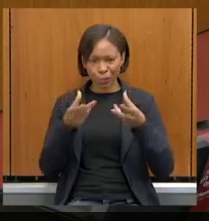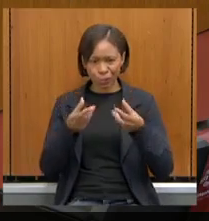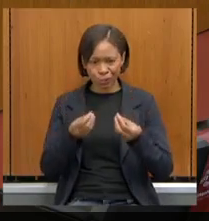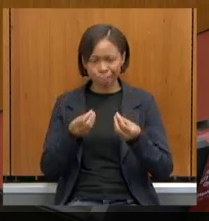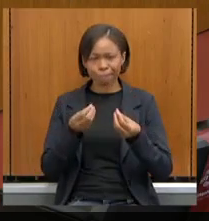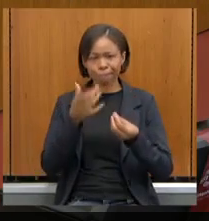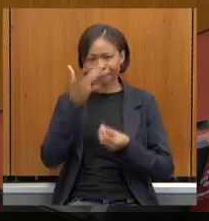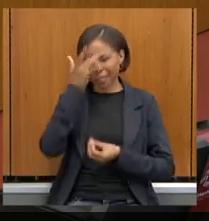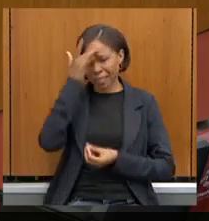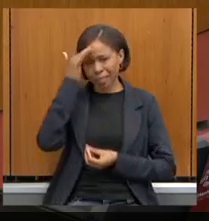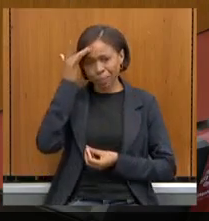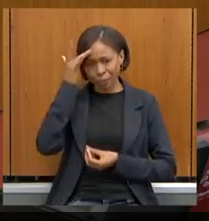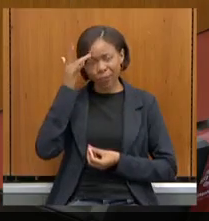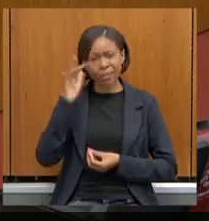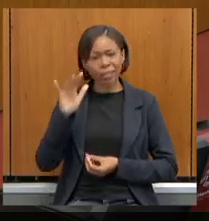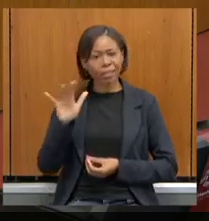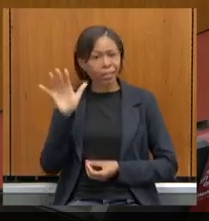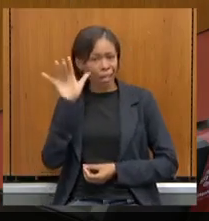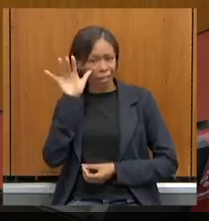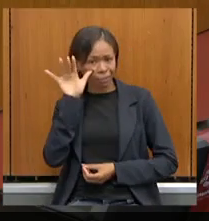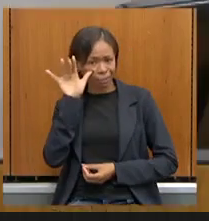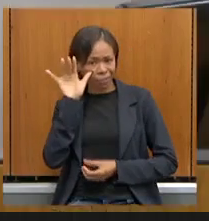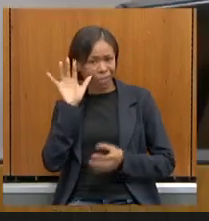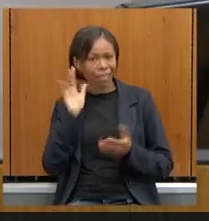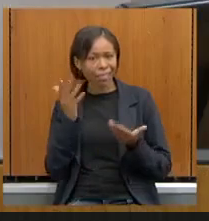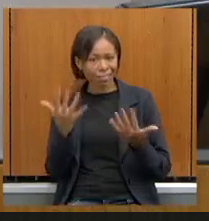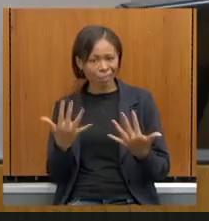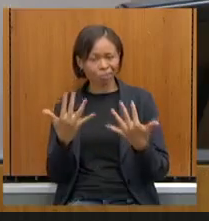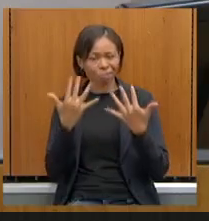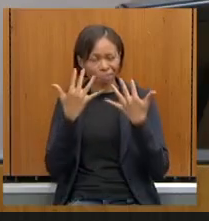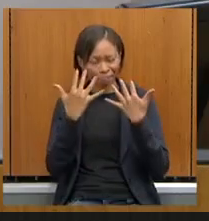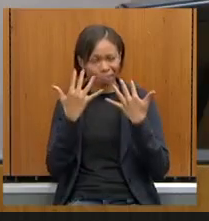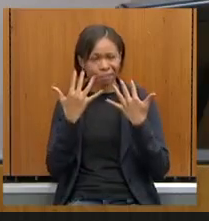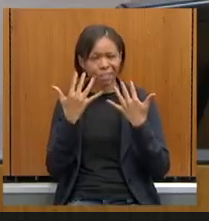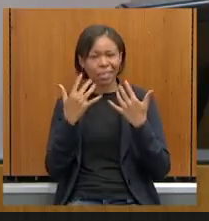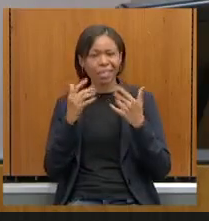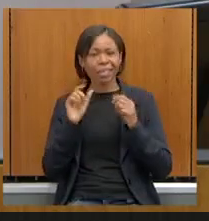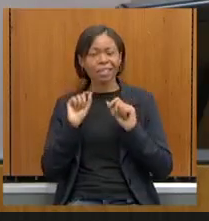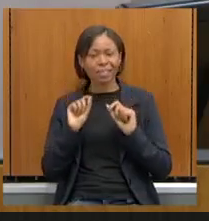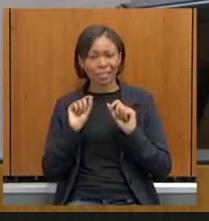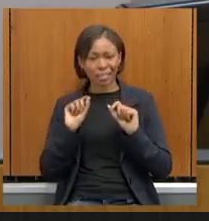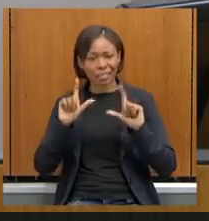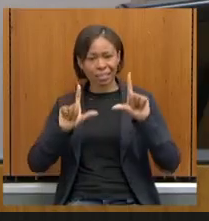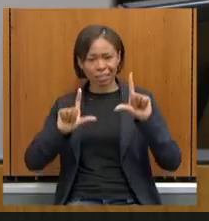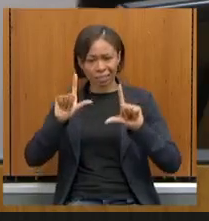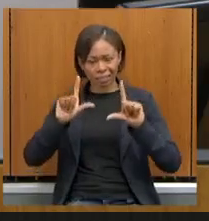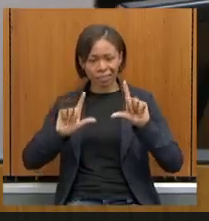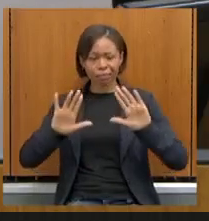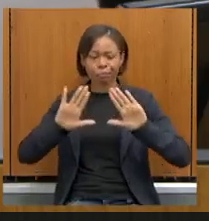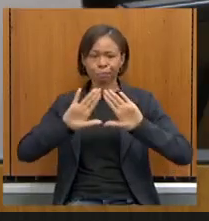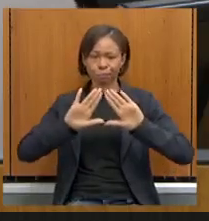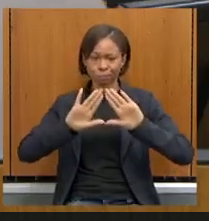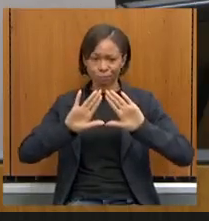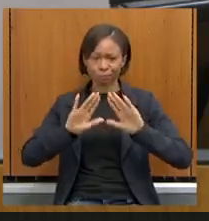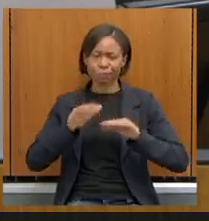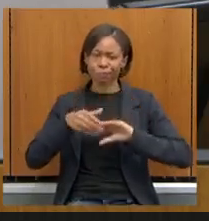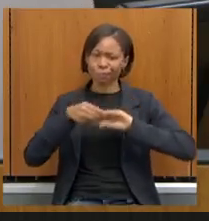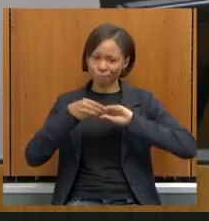telespectadores que nos acompanham através da TV Assembleia.